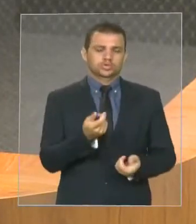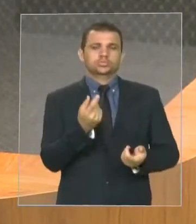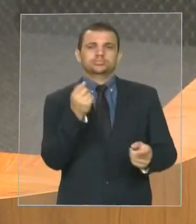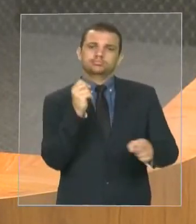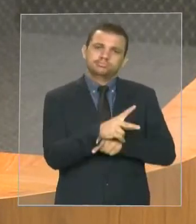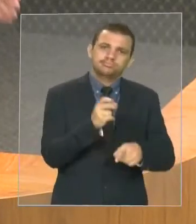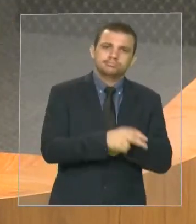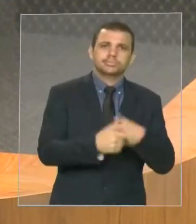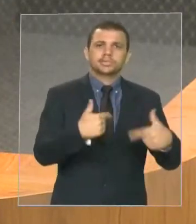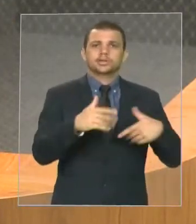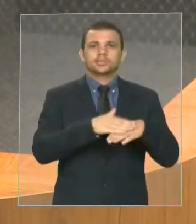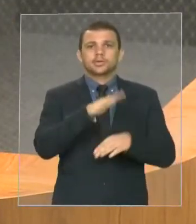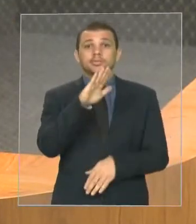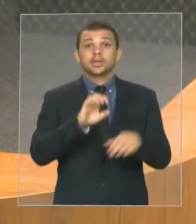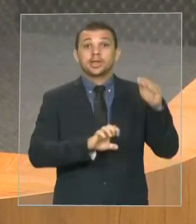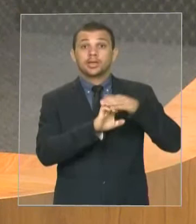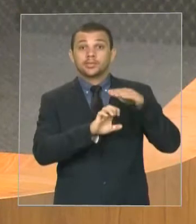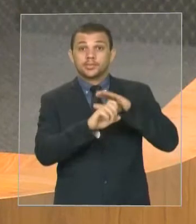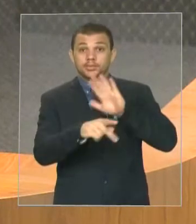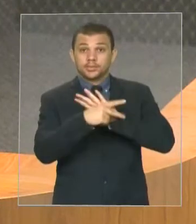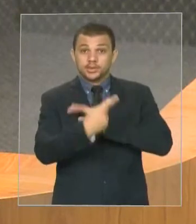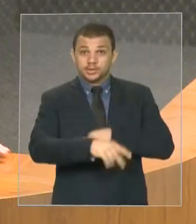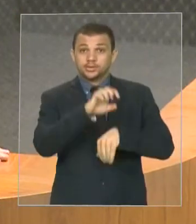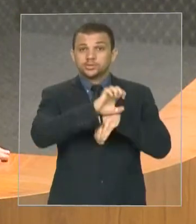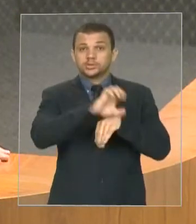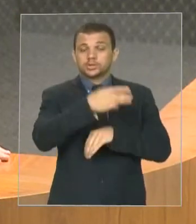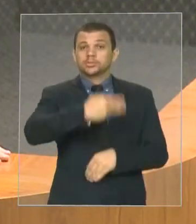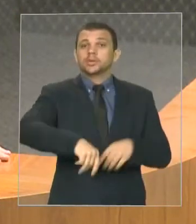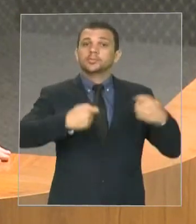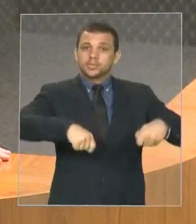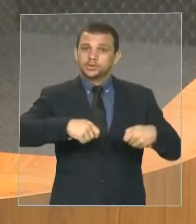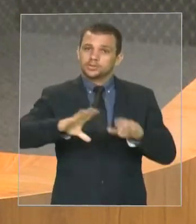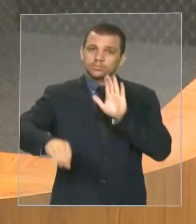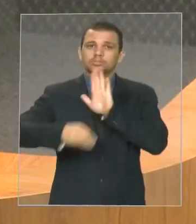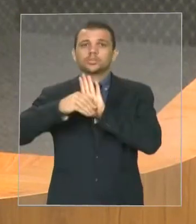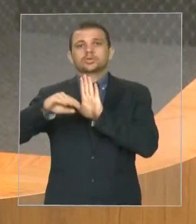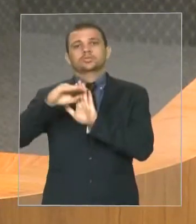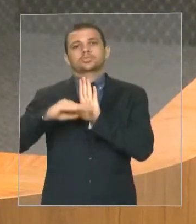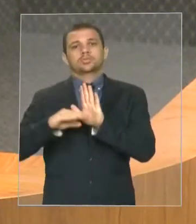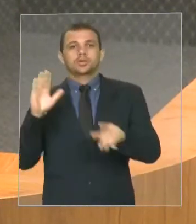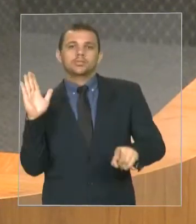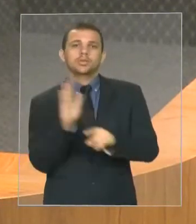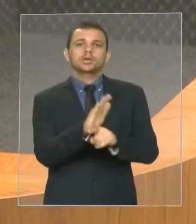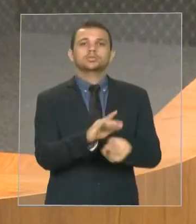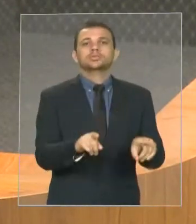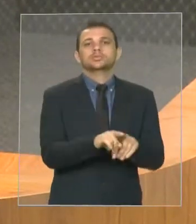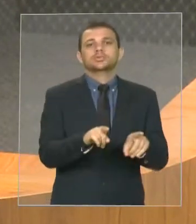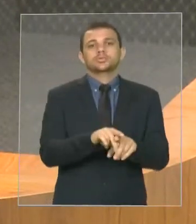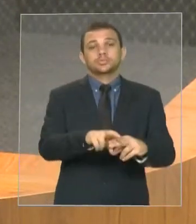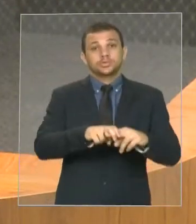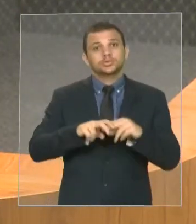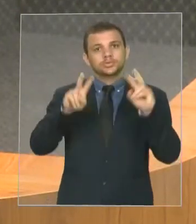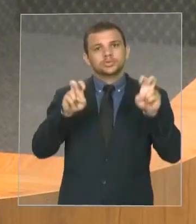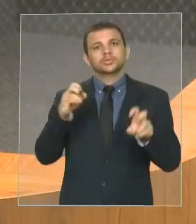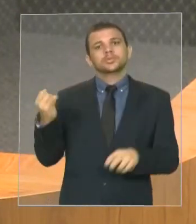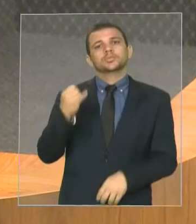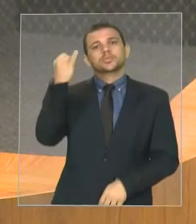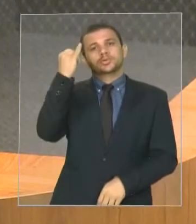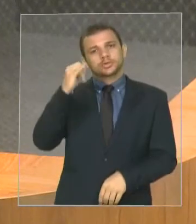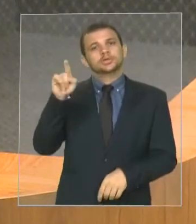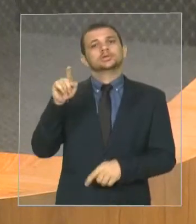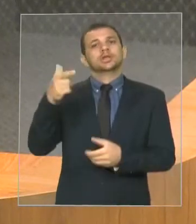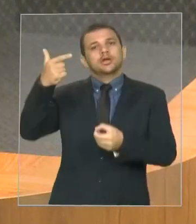ser beneficiadas quando a realização do empreendimento e a população a posteriori. É um tema importante, a refinaria é importante para o Maranhão,